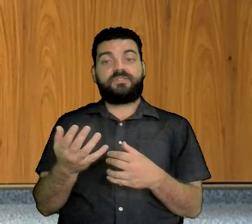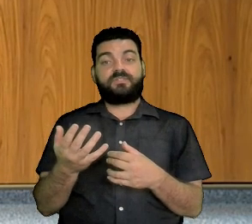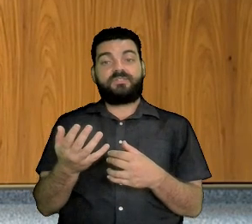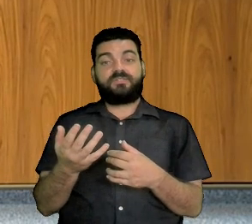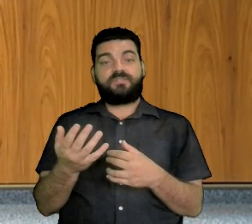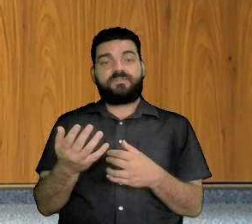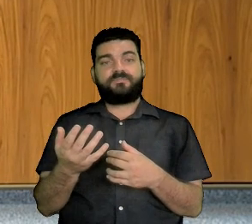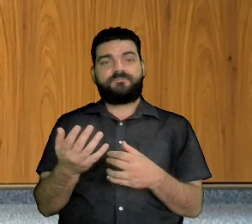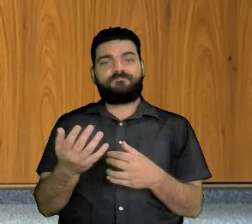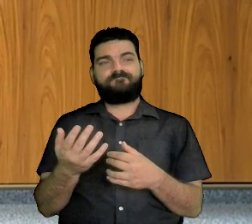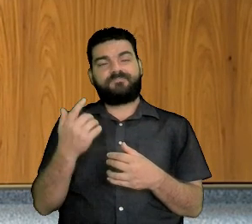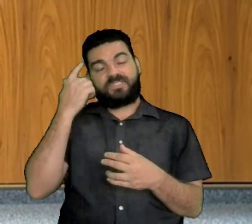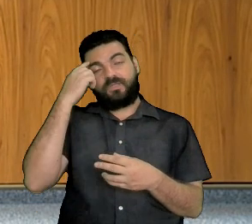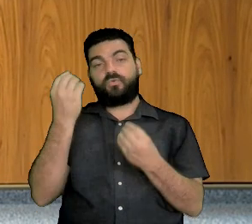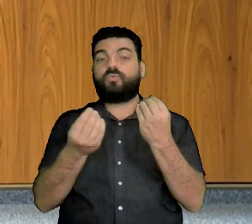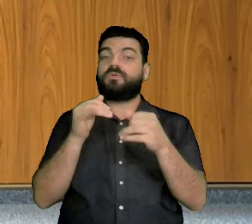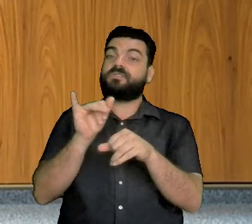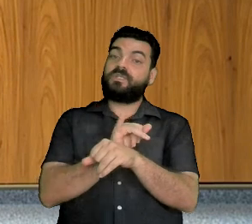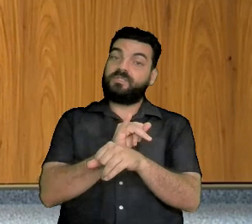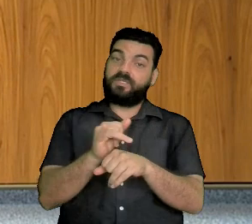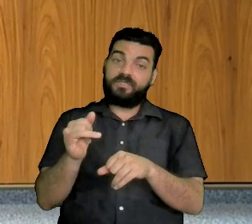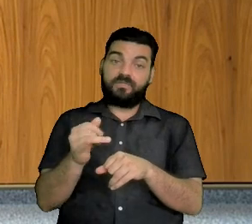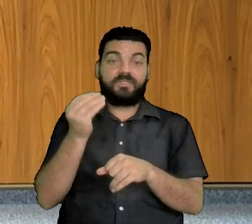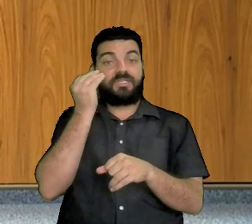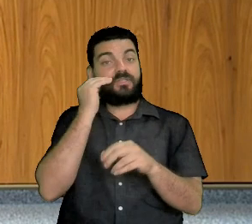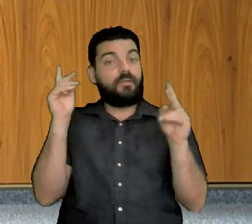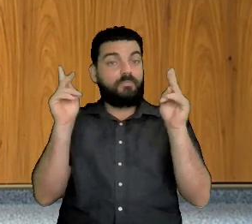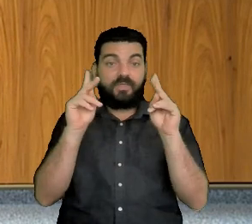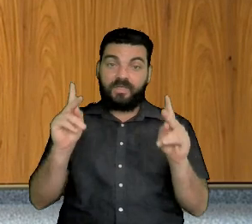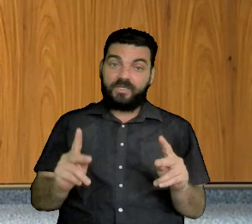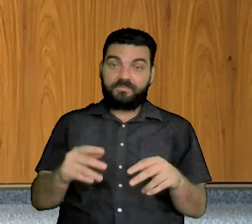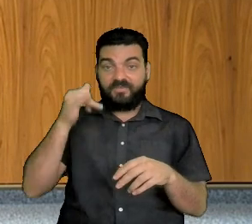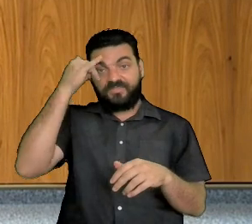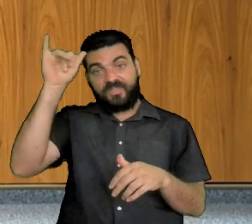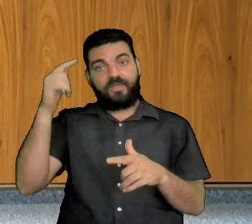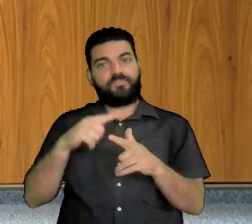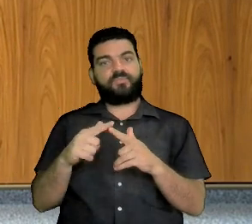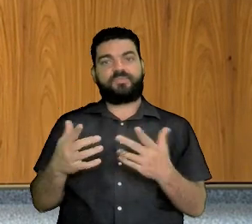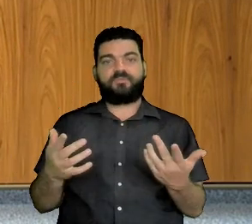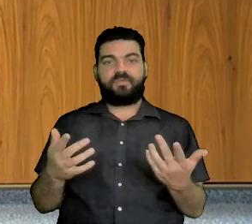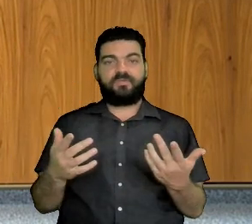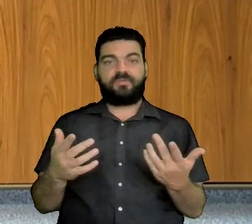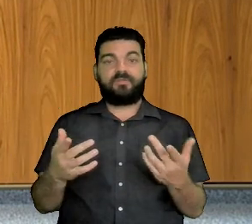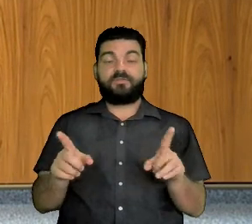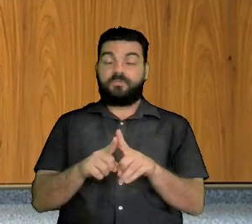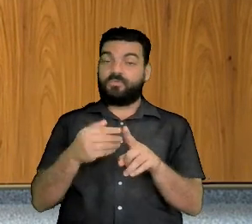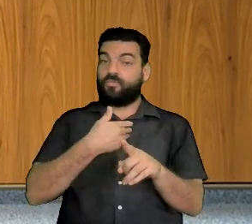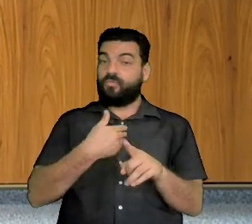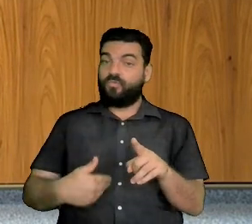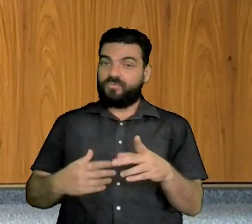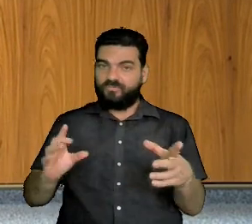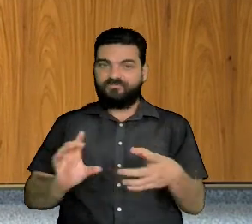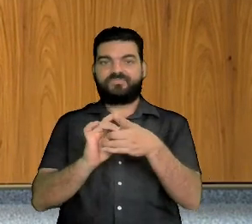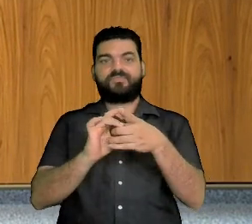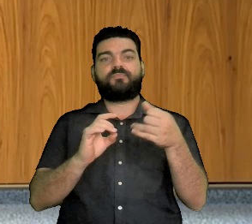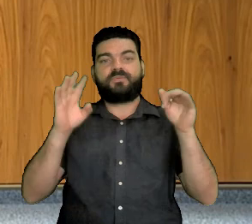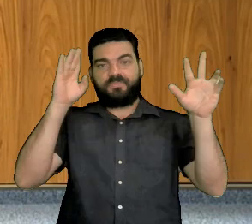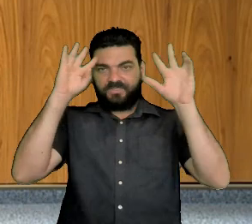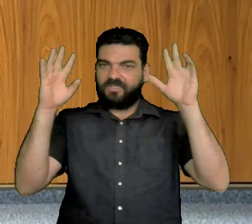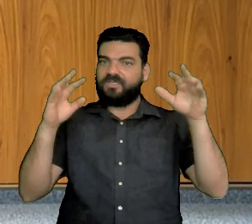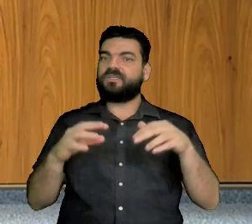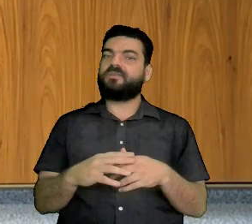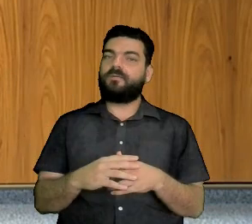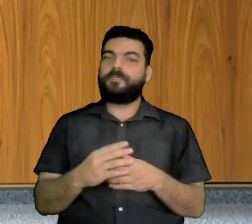sentido, é preciso também, na ideia de de solução consensual de conflitos com o poder